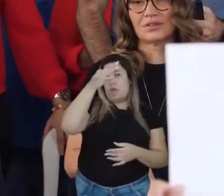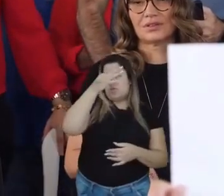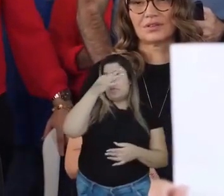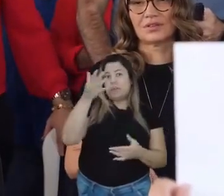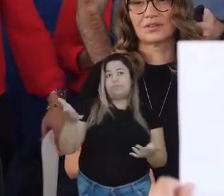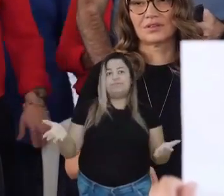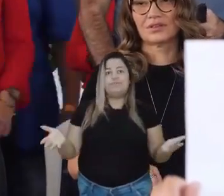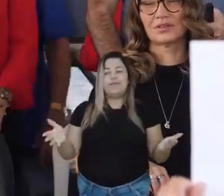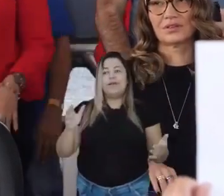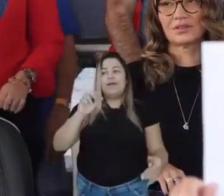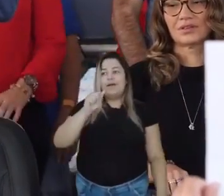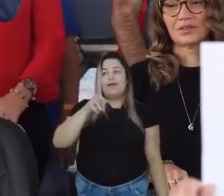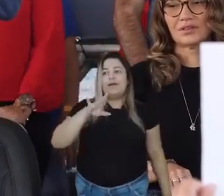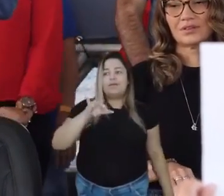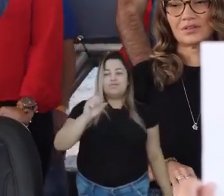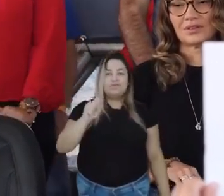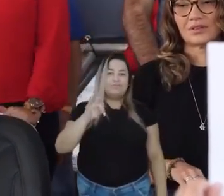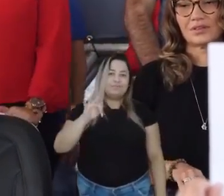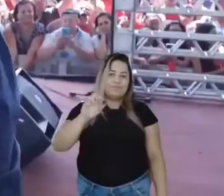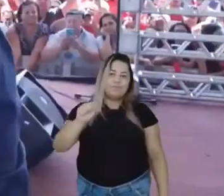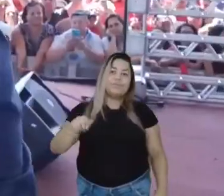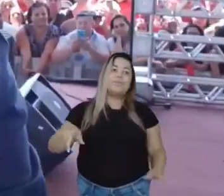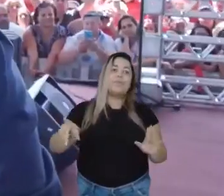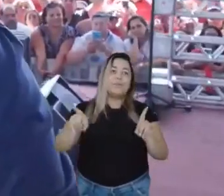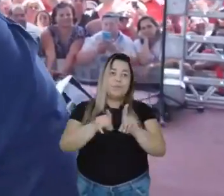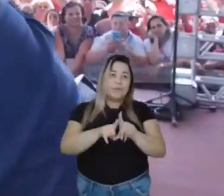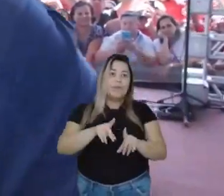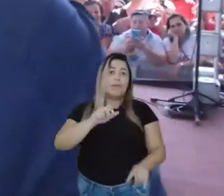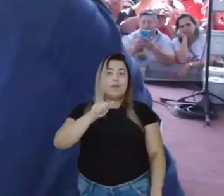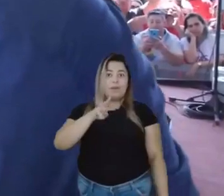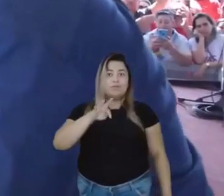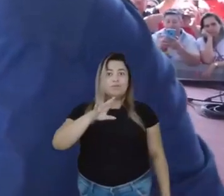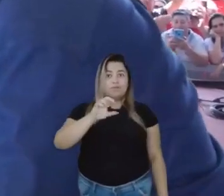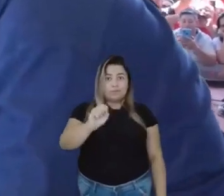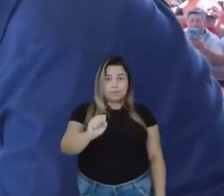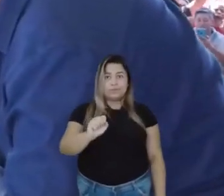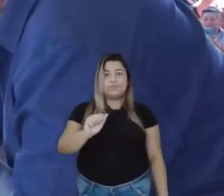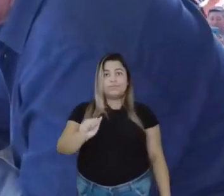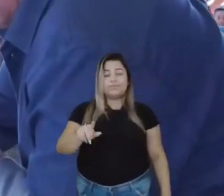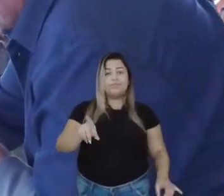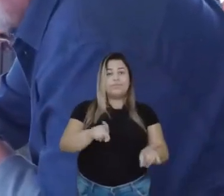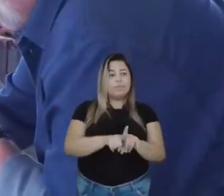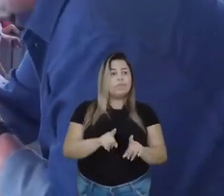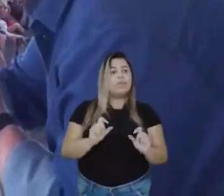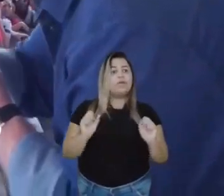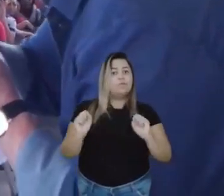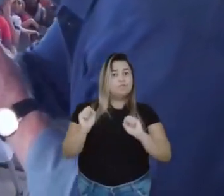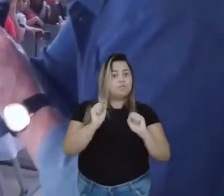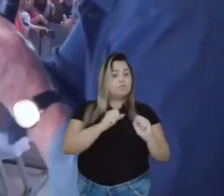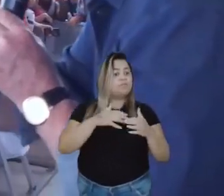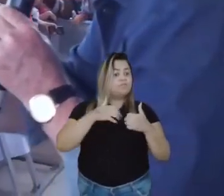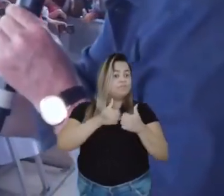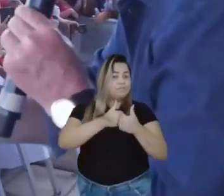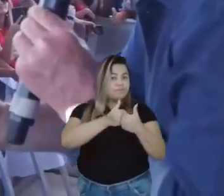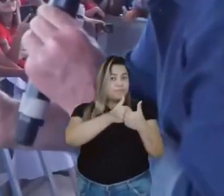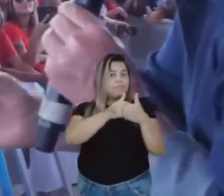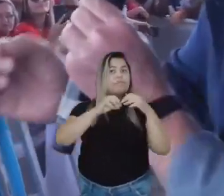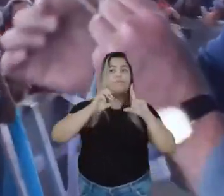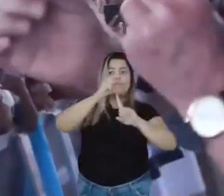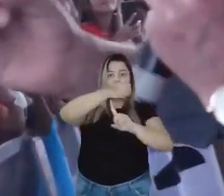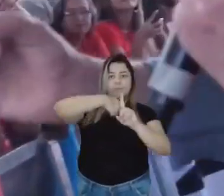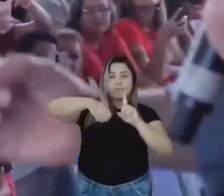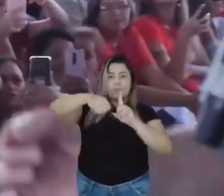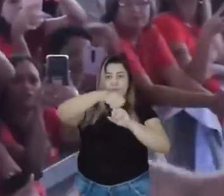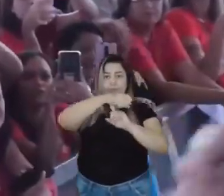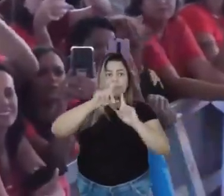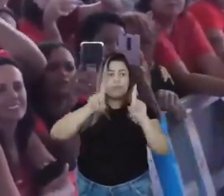artista. E o artista é capaz de conduzir a sociedade a pensar corretamente,